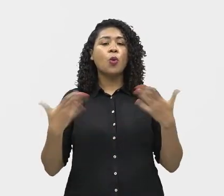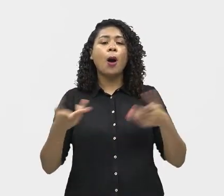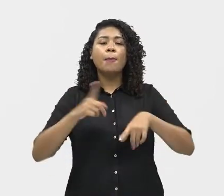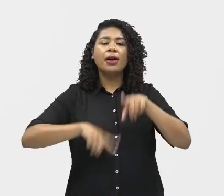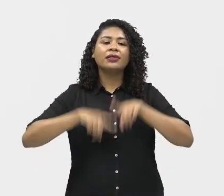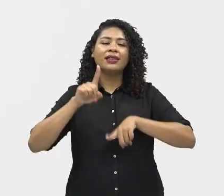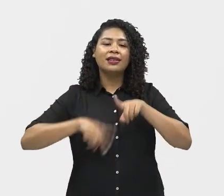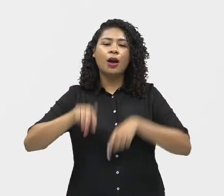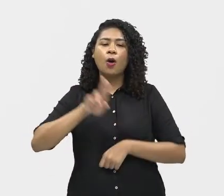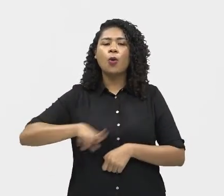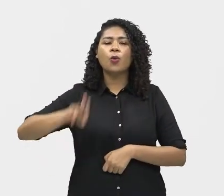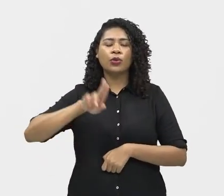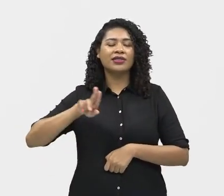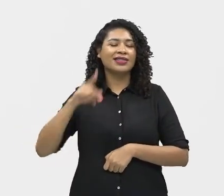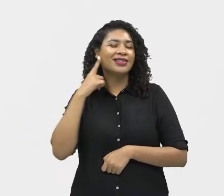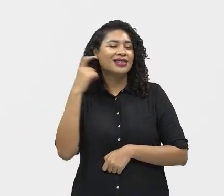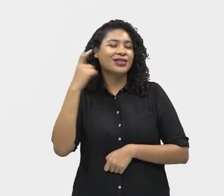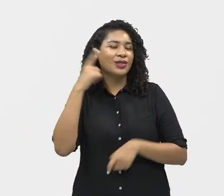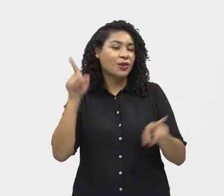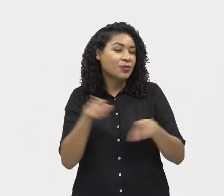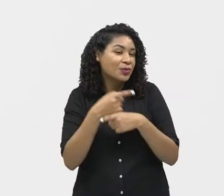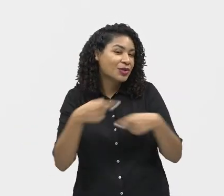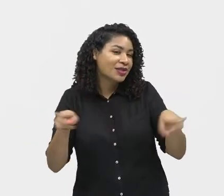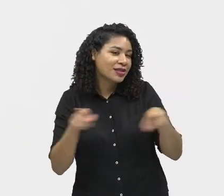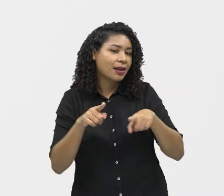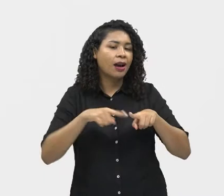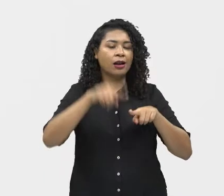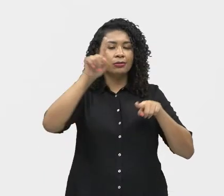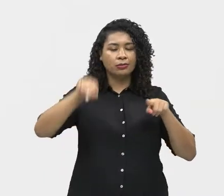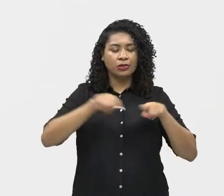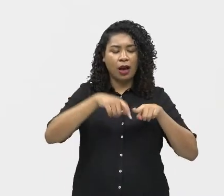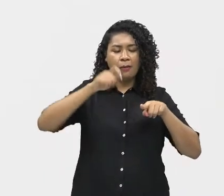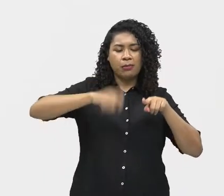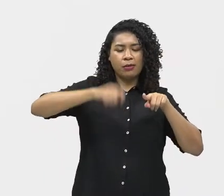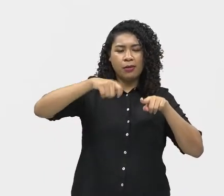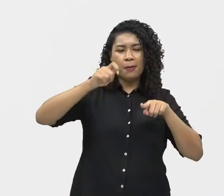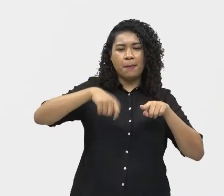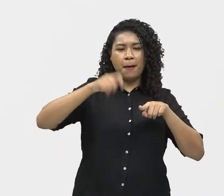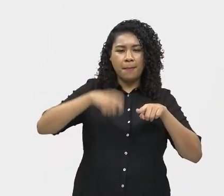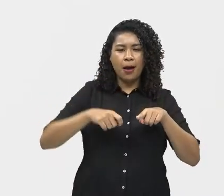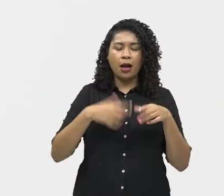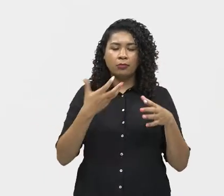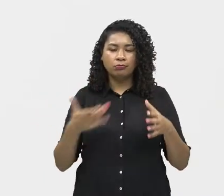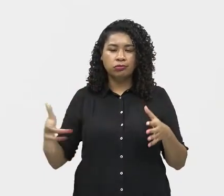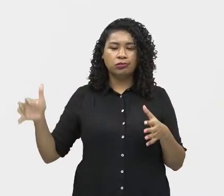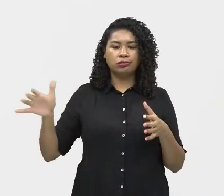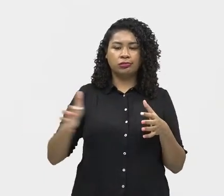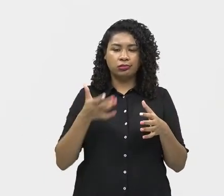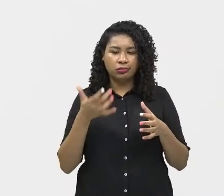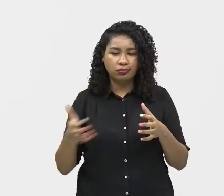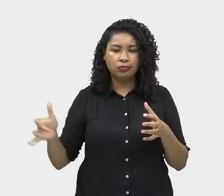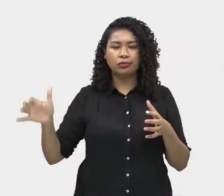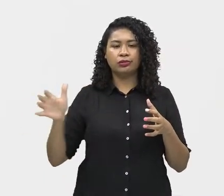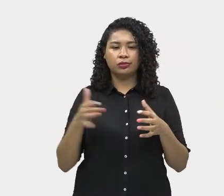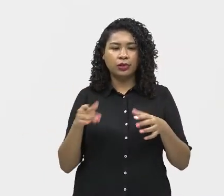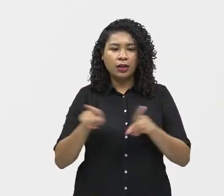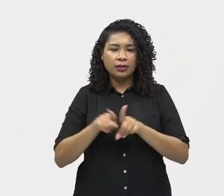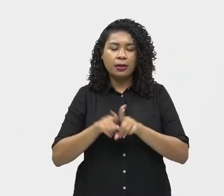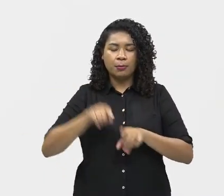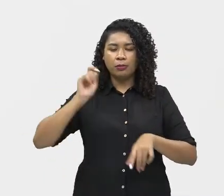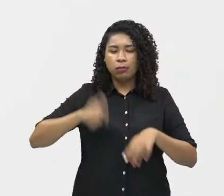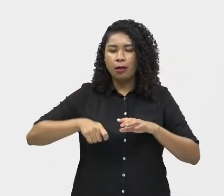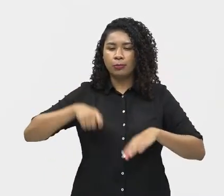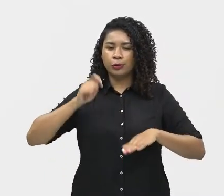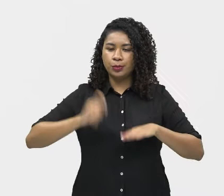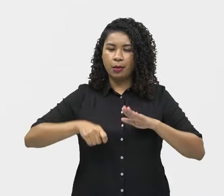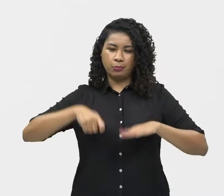que caracterizam essa dança, né, que é o triângulo, a sanfona e zambumba. O nome é originado também, tanto a música